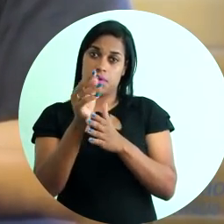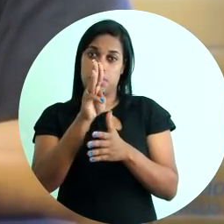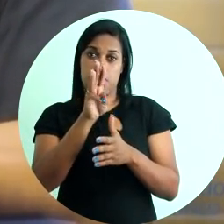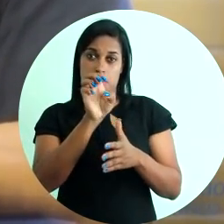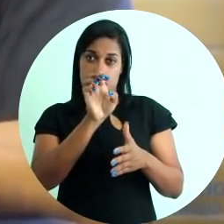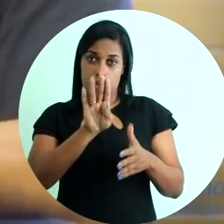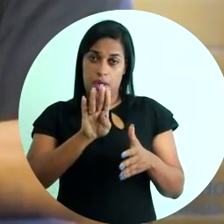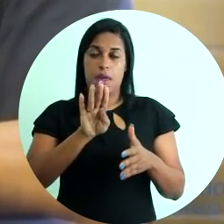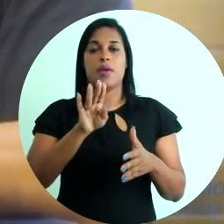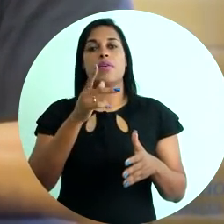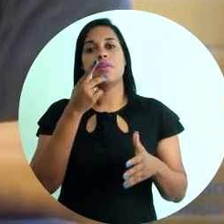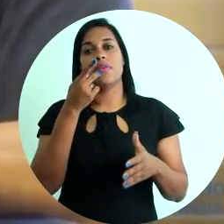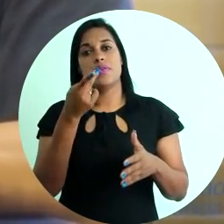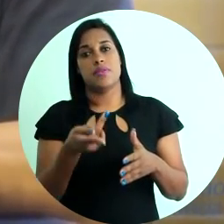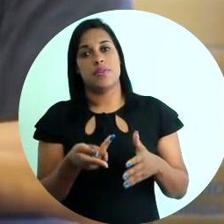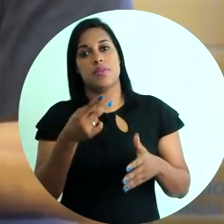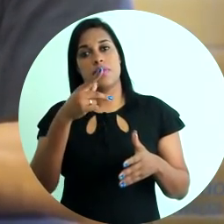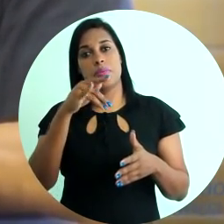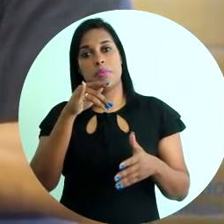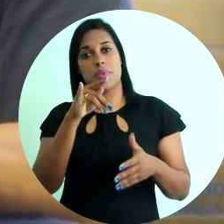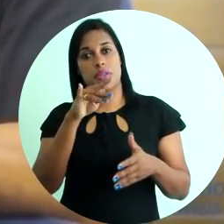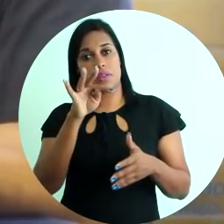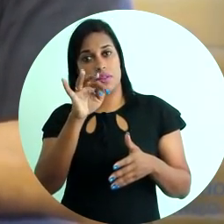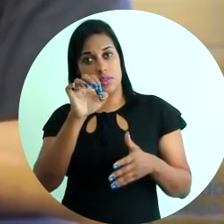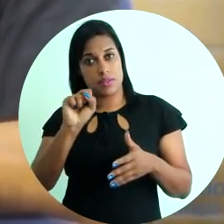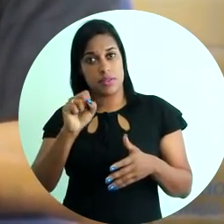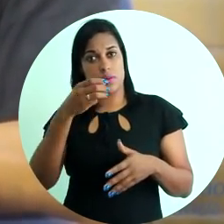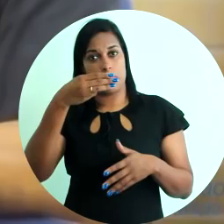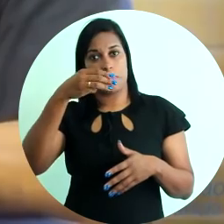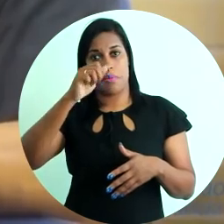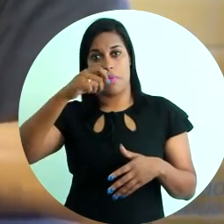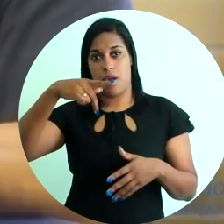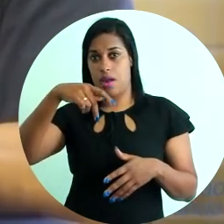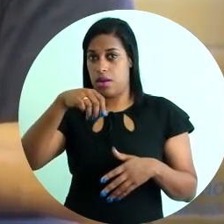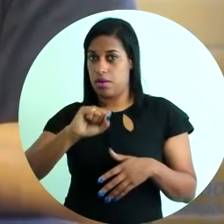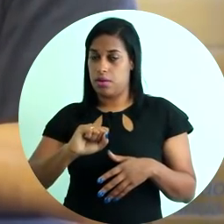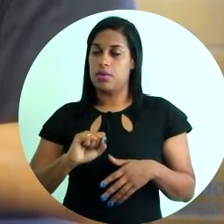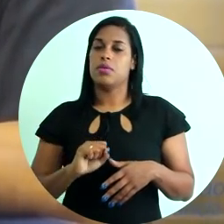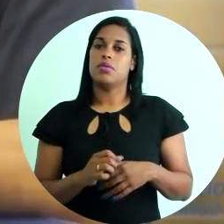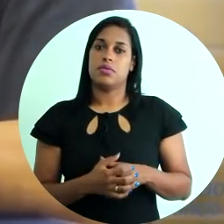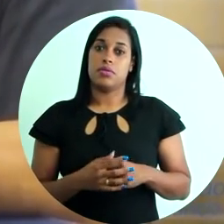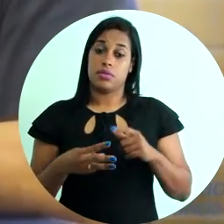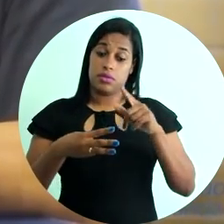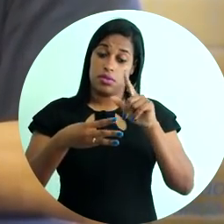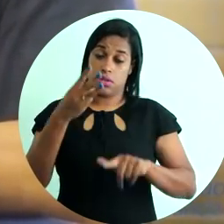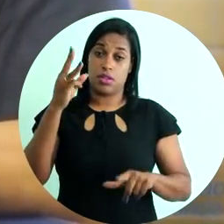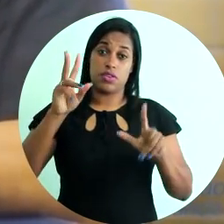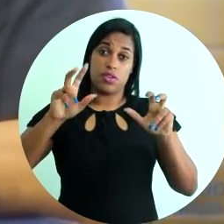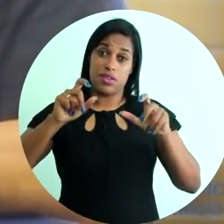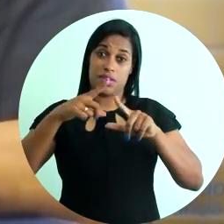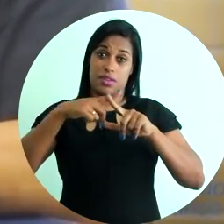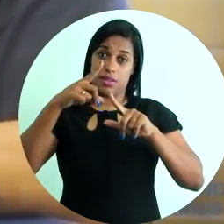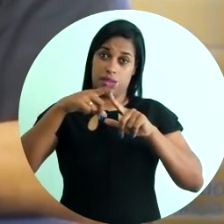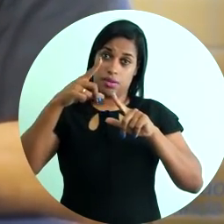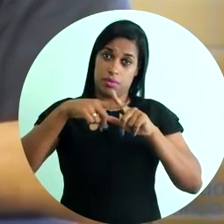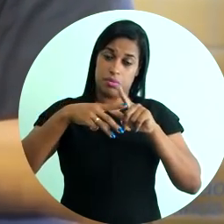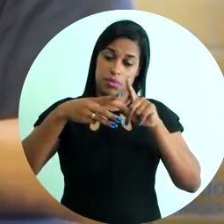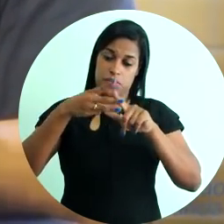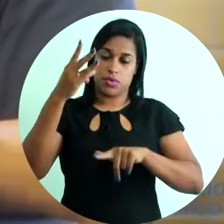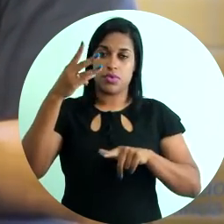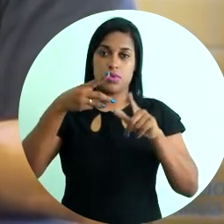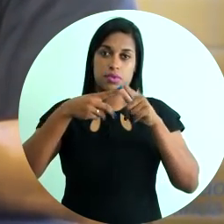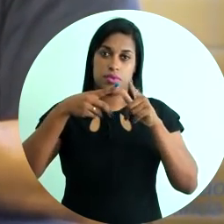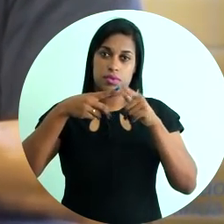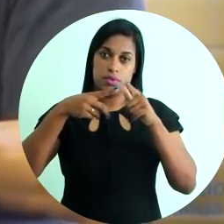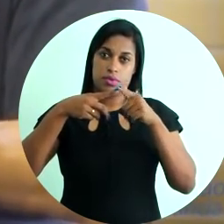estamos falando de bitmaps, não de vetores, 3 tipos principais de formatos de arquivo. Nós